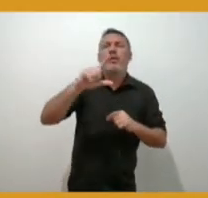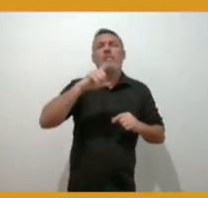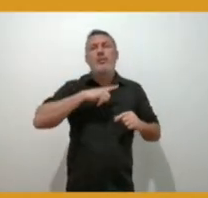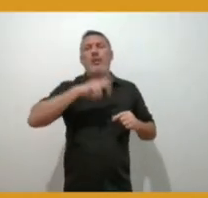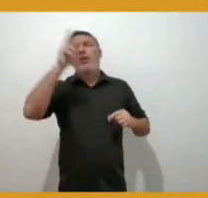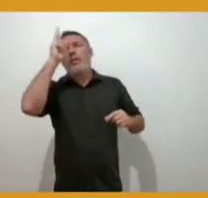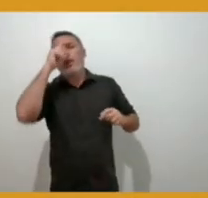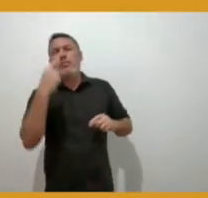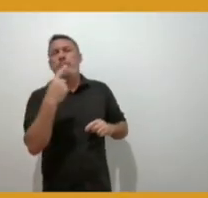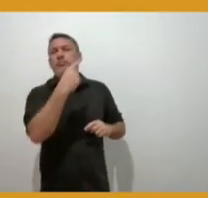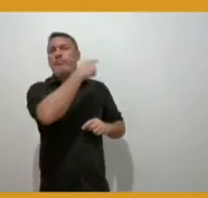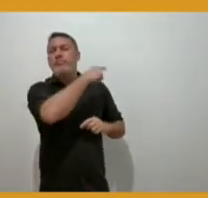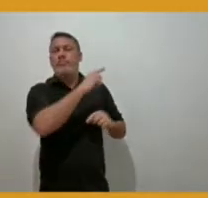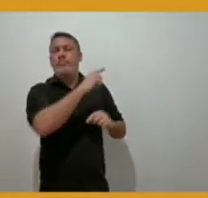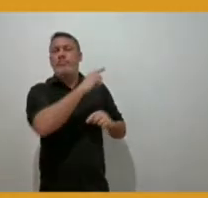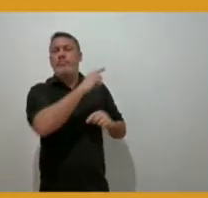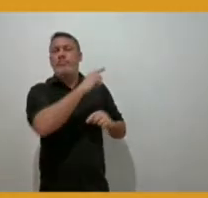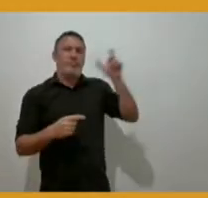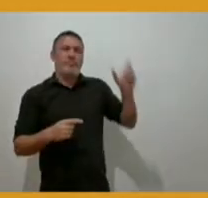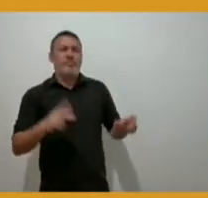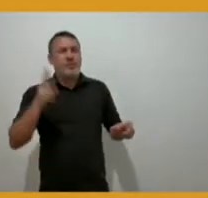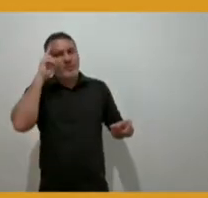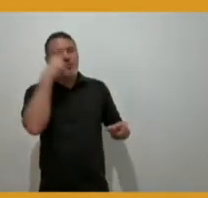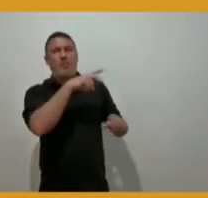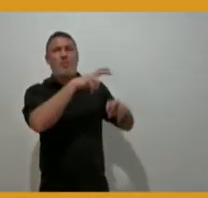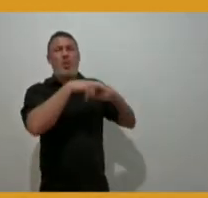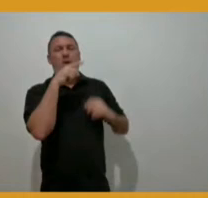do Lorenz.